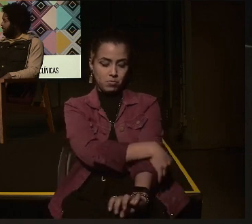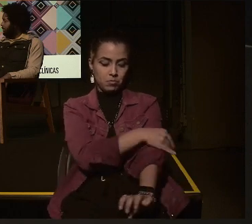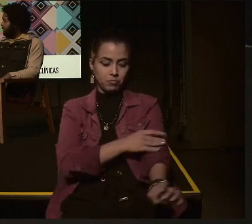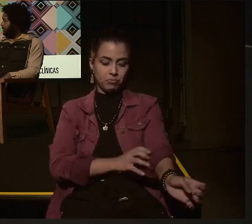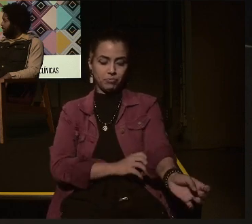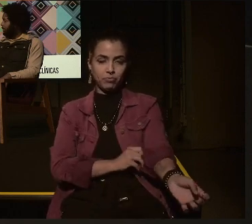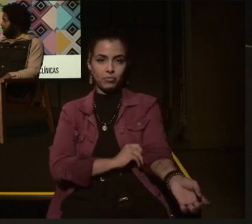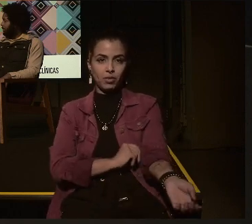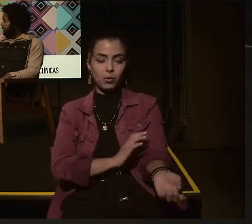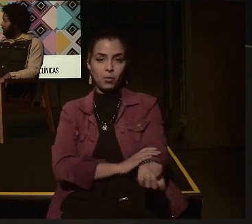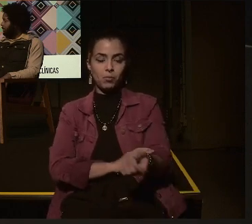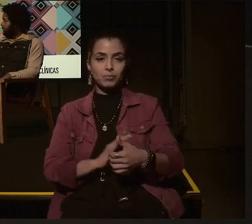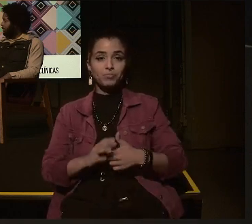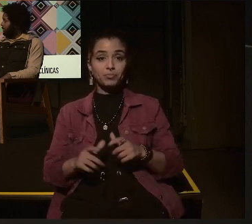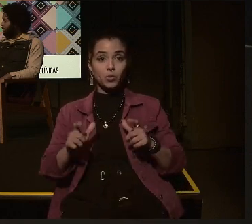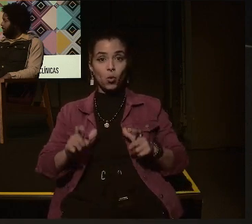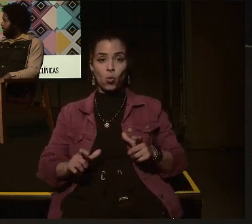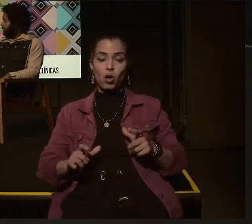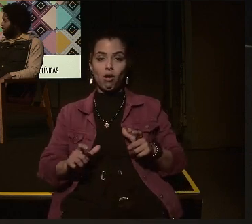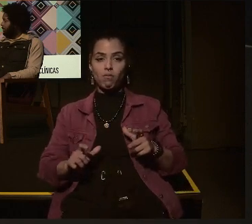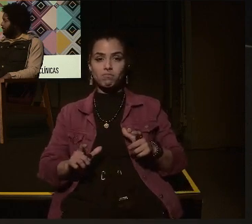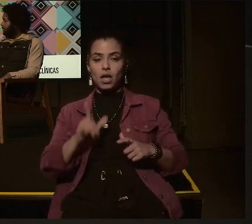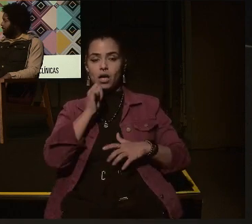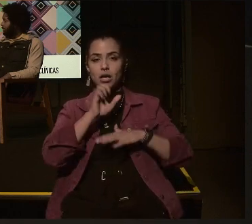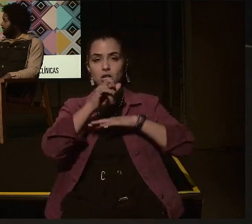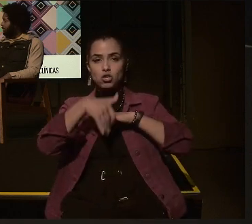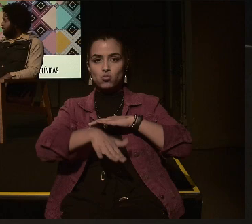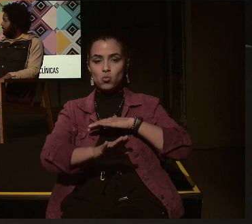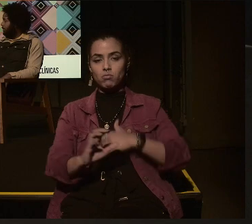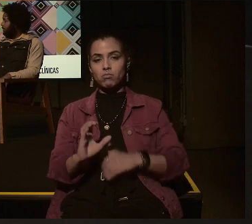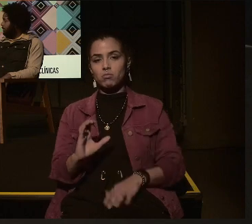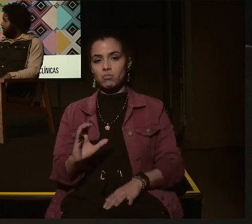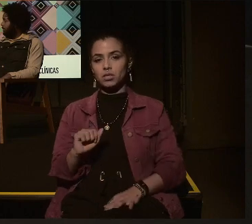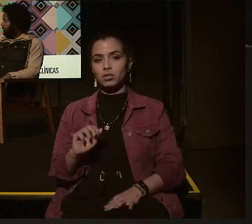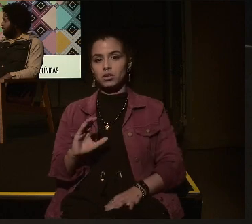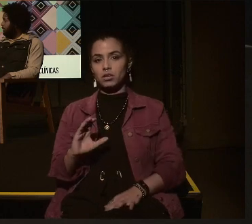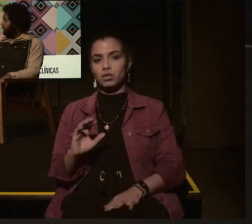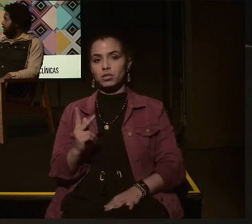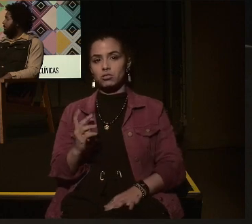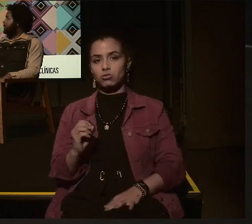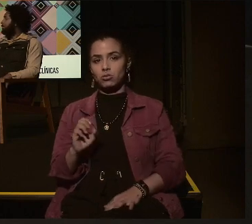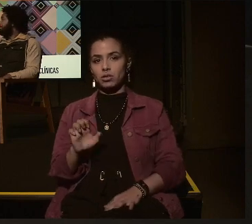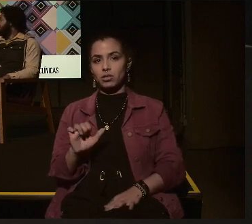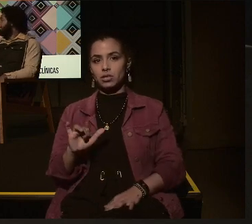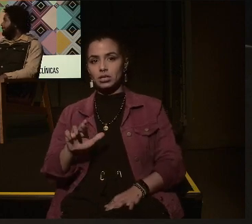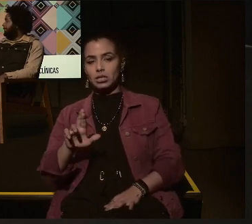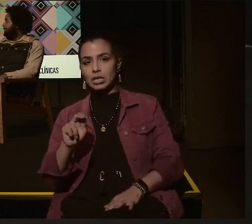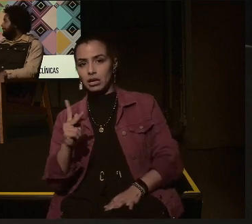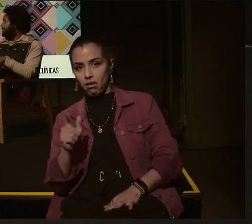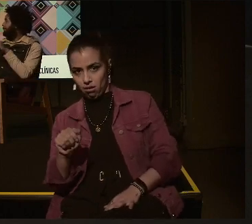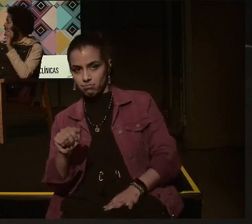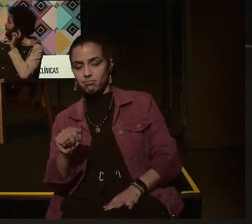E na parte do cachoeirinha que divide com a Brasilândia, que é a parte do Elisa, que é metade de cachoeira, metade.